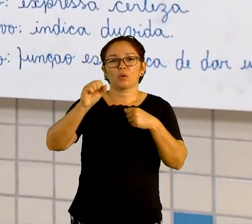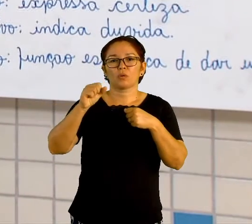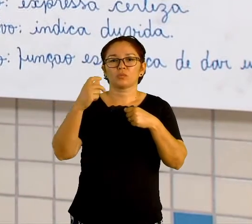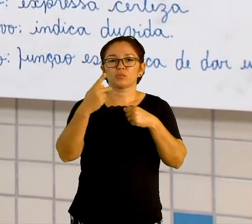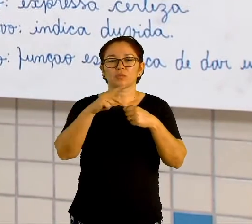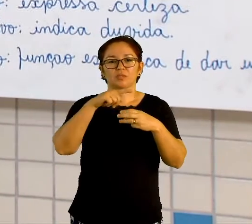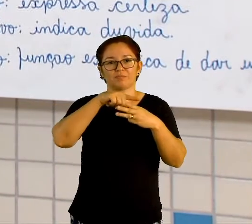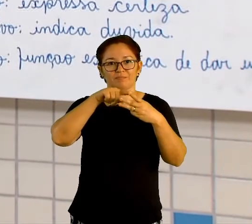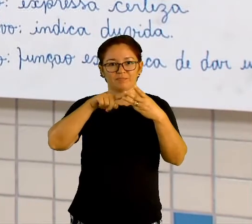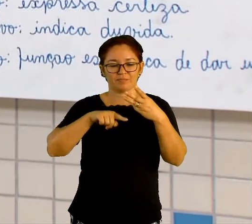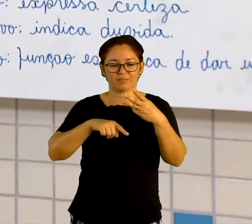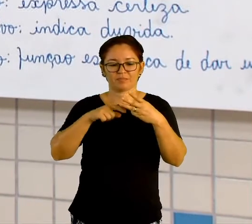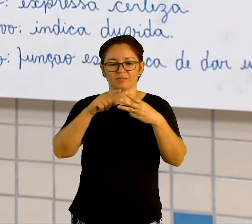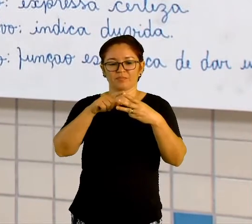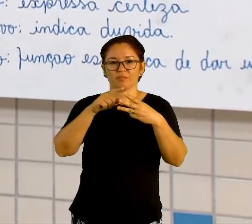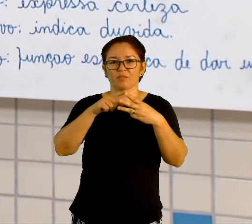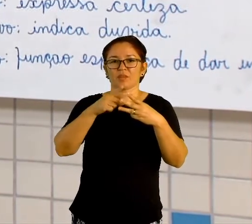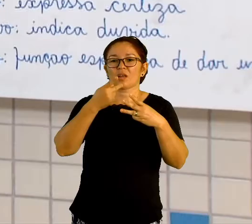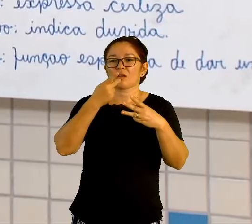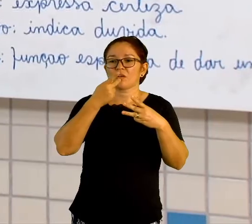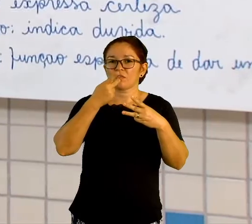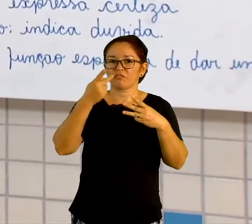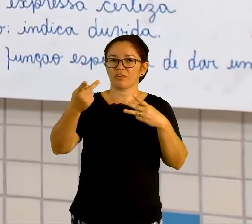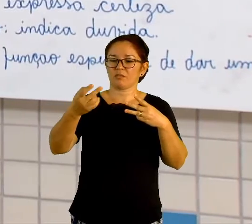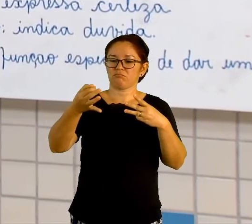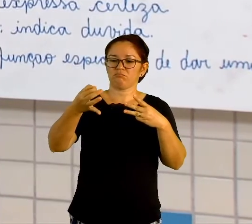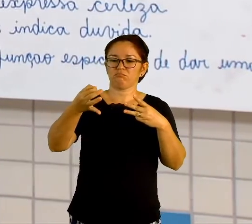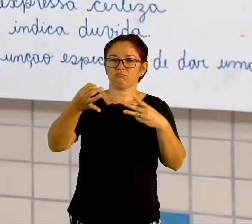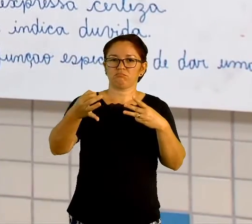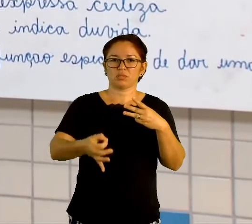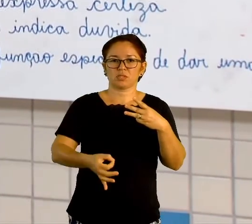uma certeza, a certeza de que algo vai